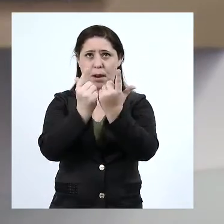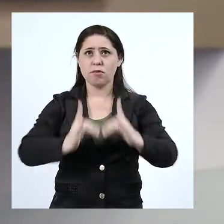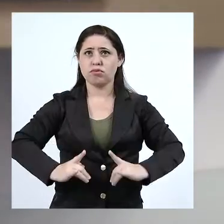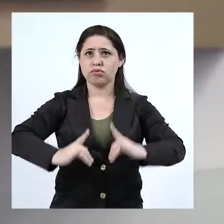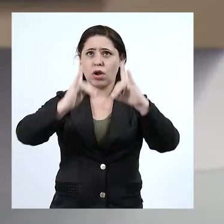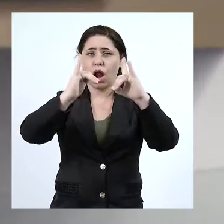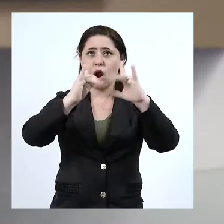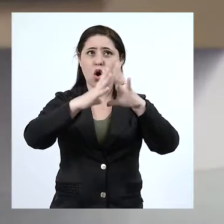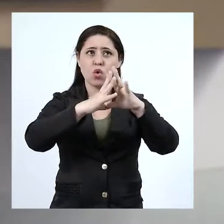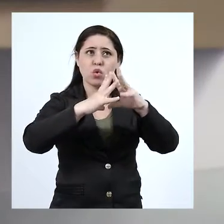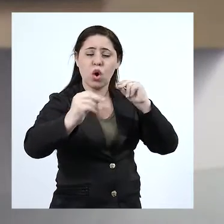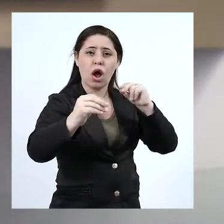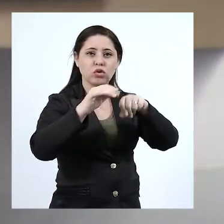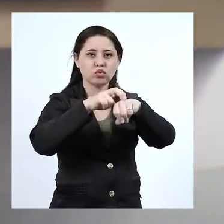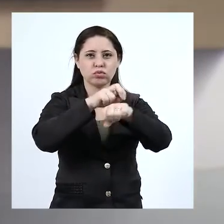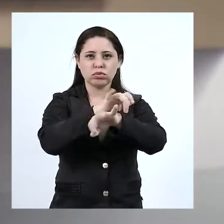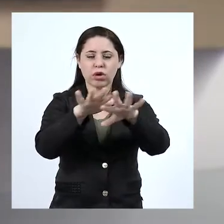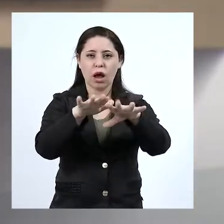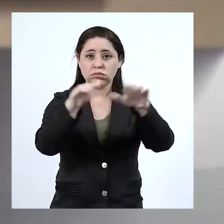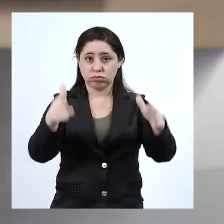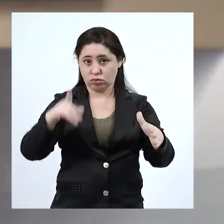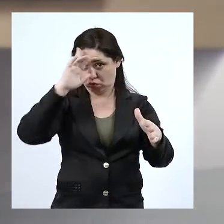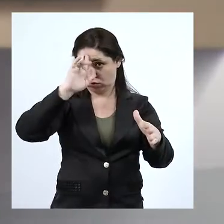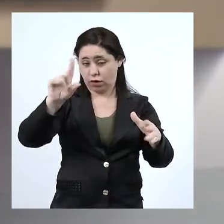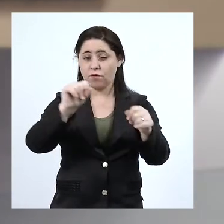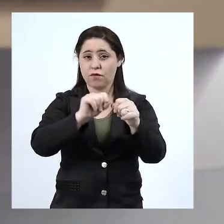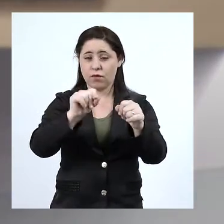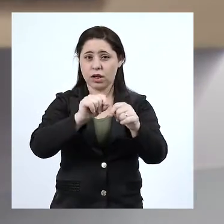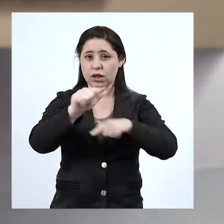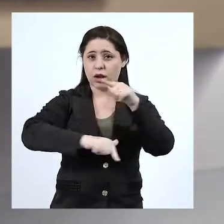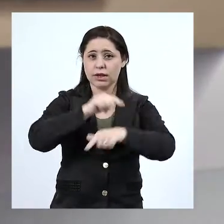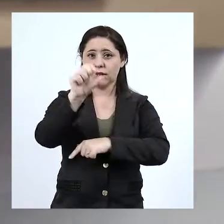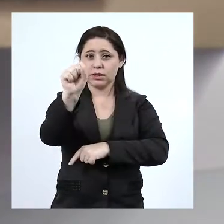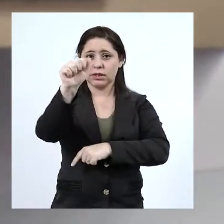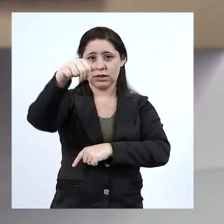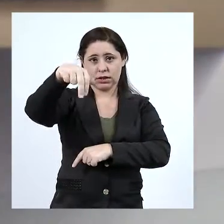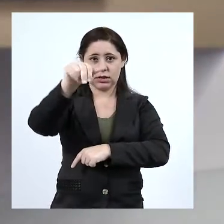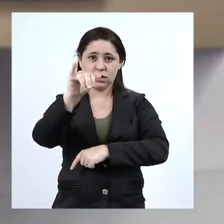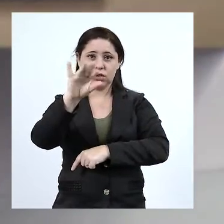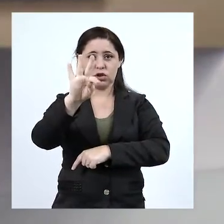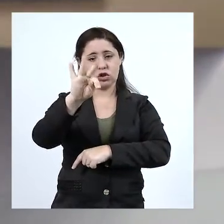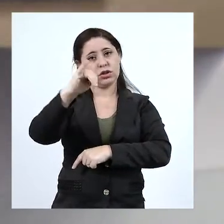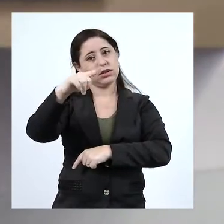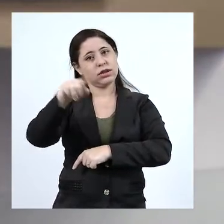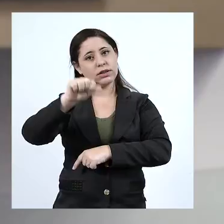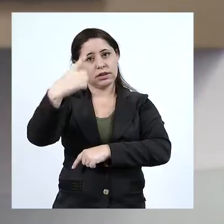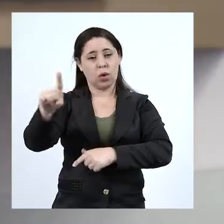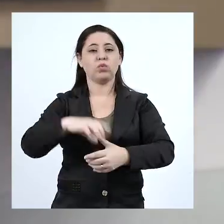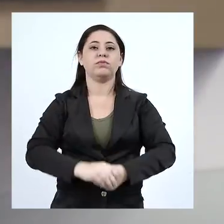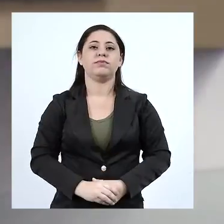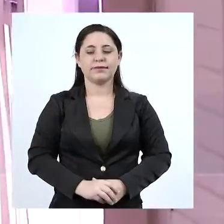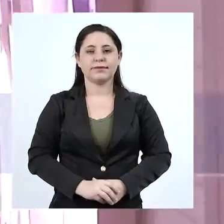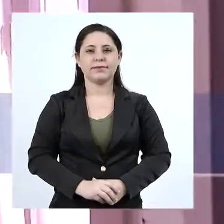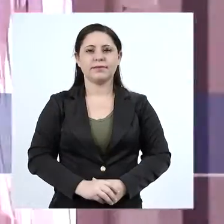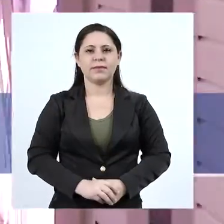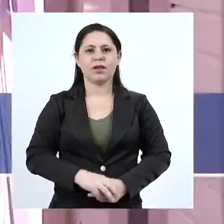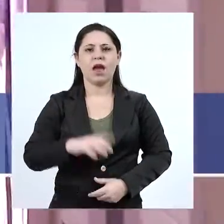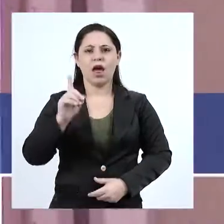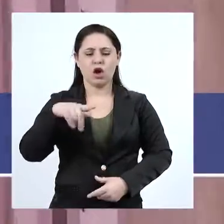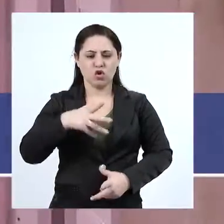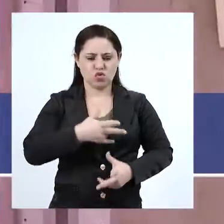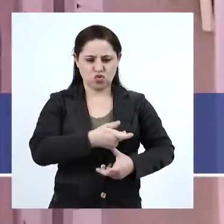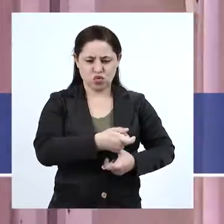da Lemes esteja livre do novo coronavírus, a mesa diretora executou serviços de sanitização.